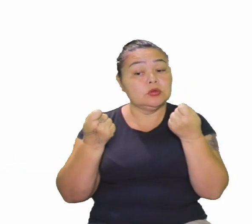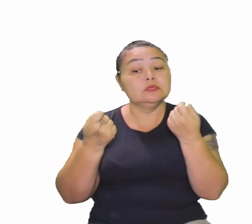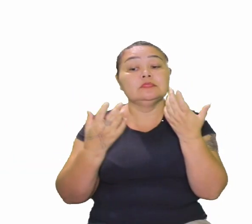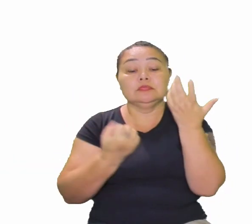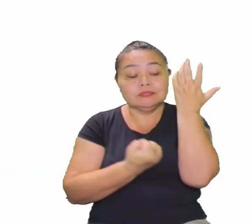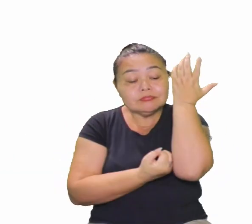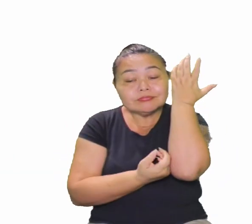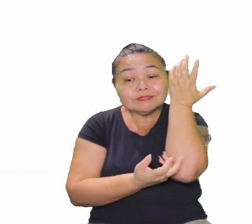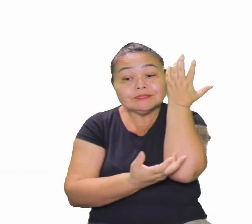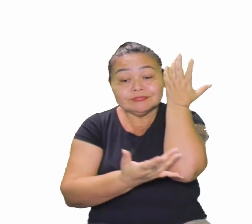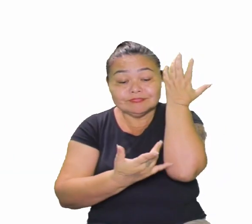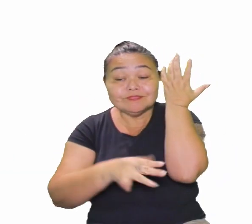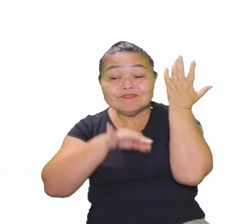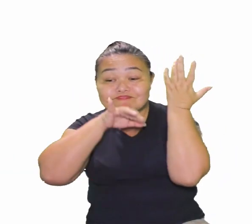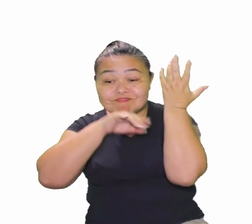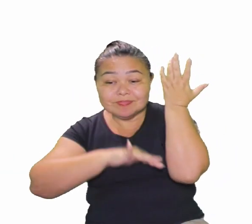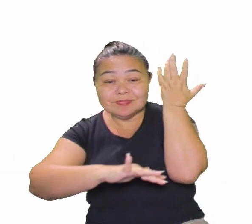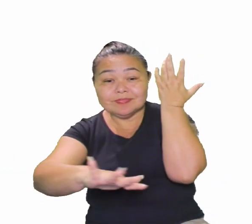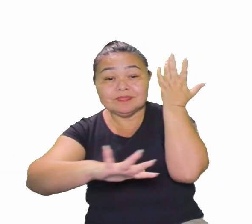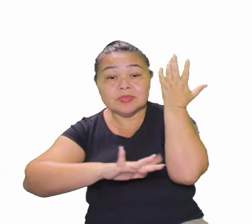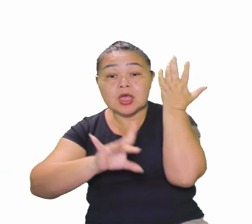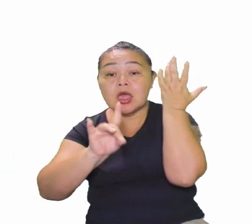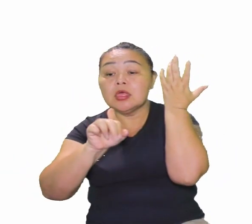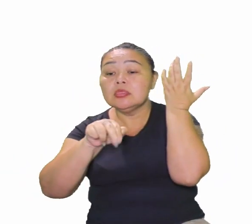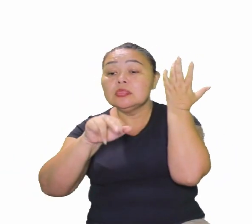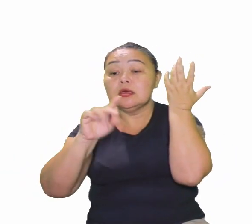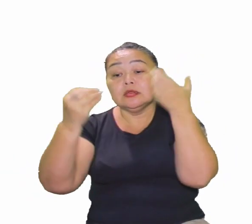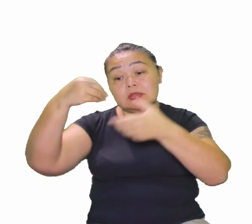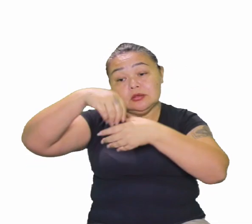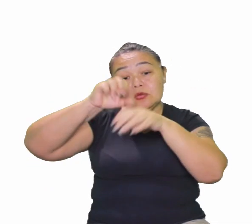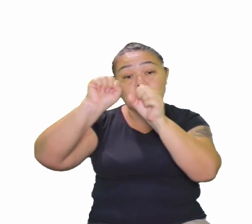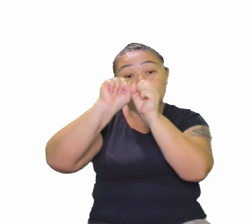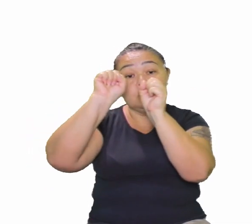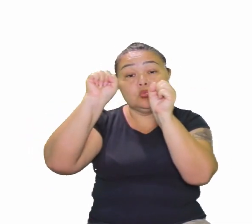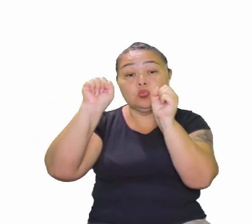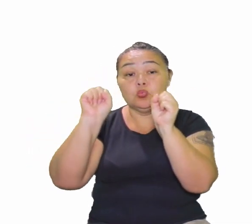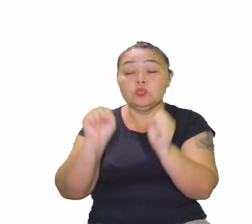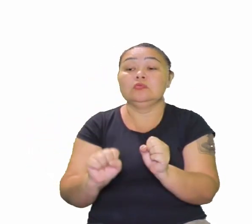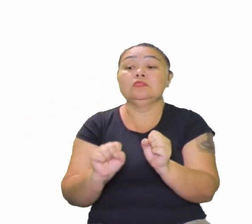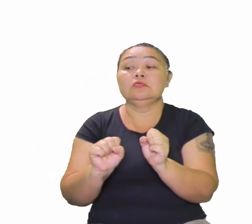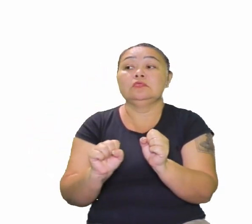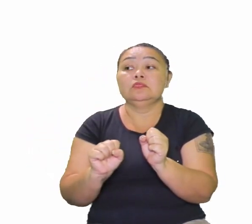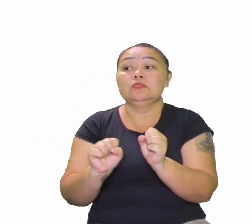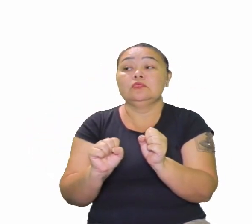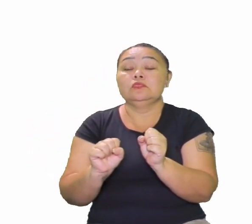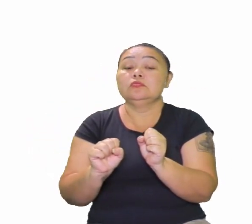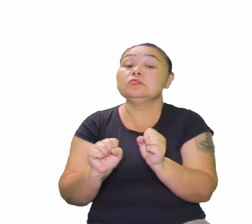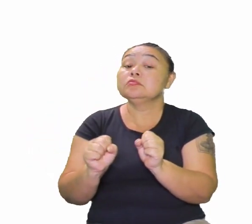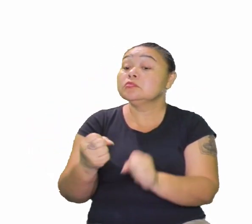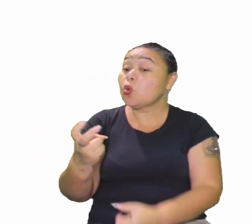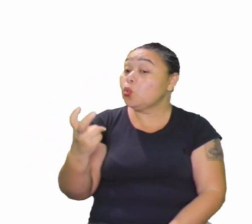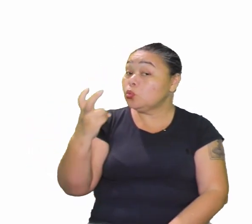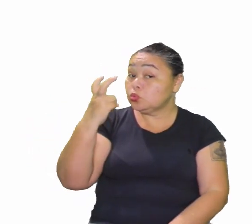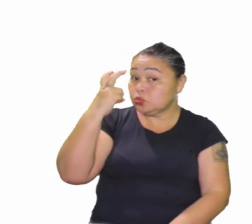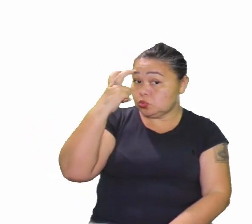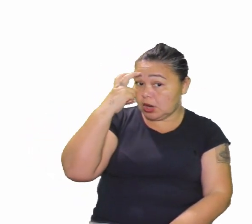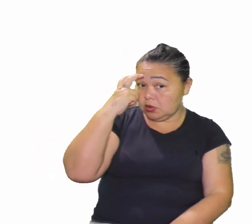tá? Então, o controle das plantas daninhas nos SAFs, eles passam pelo controle